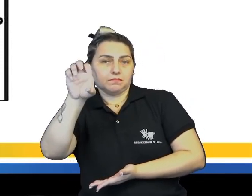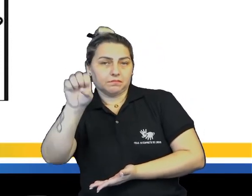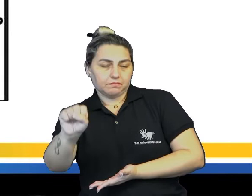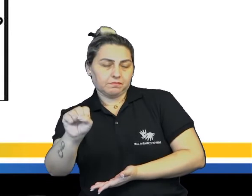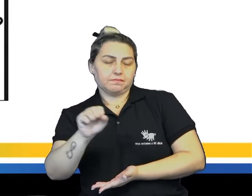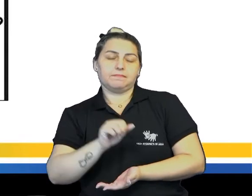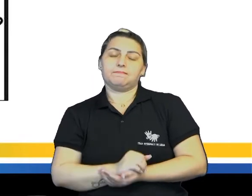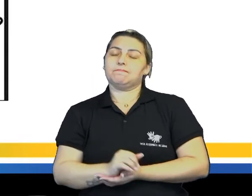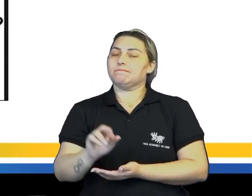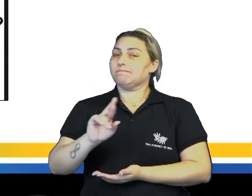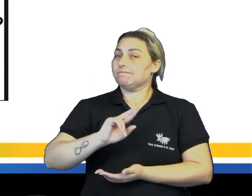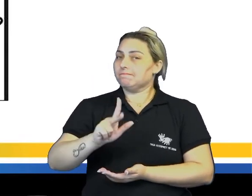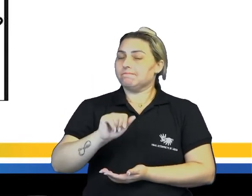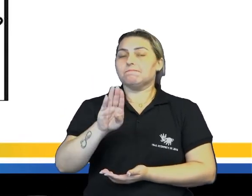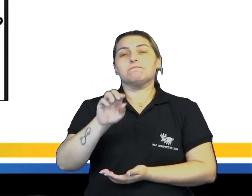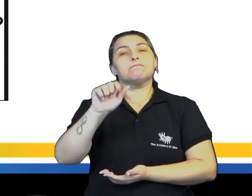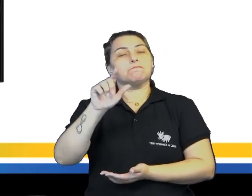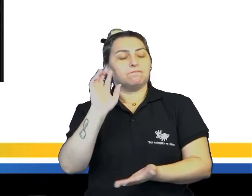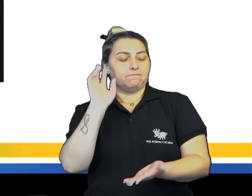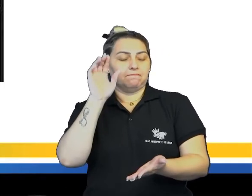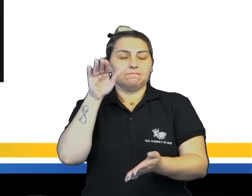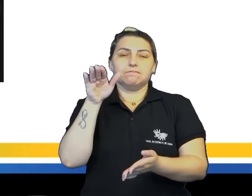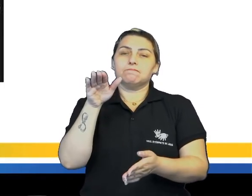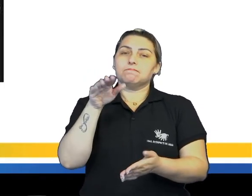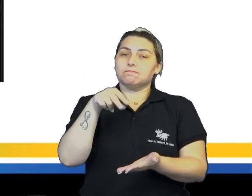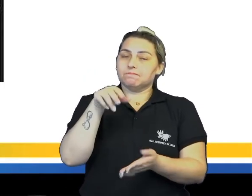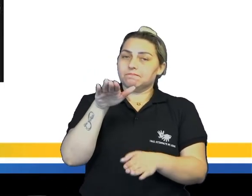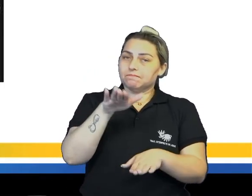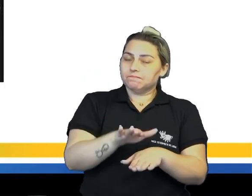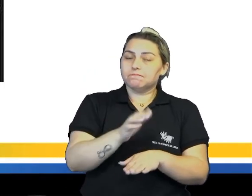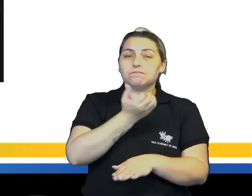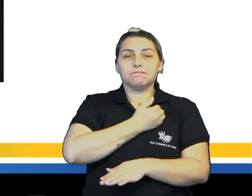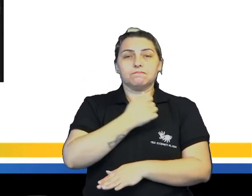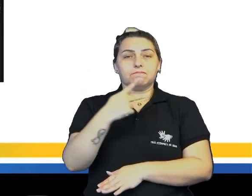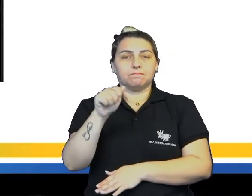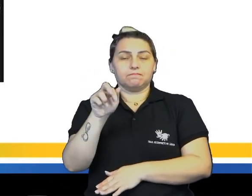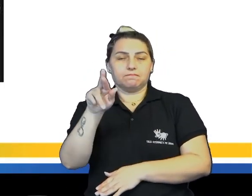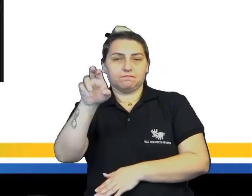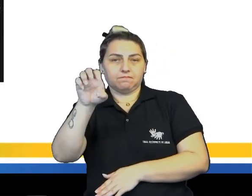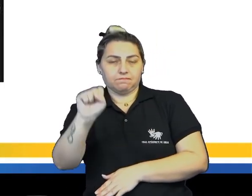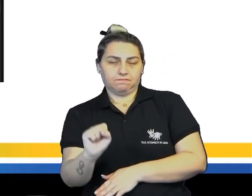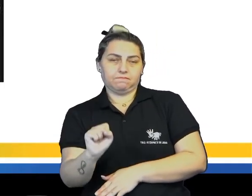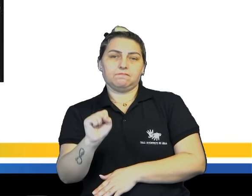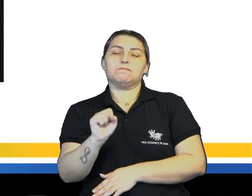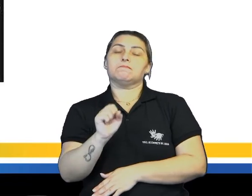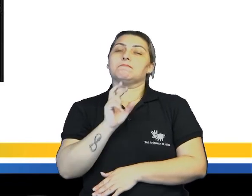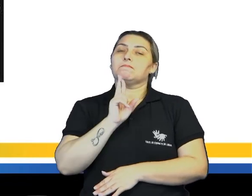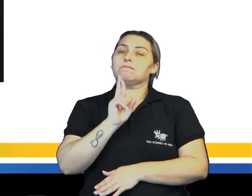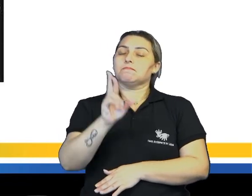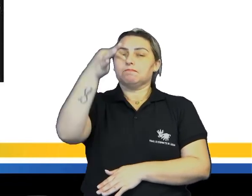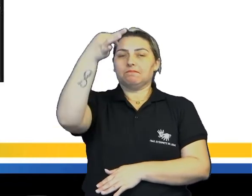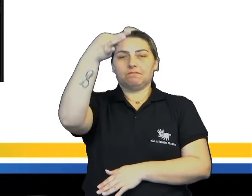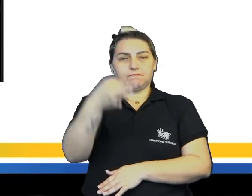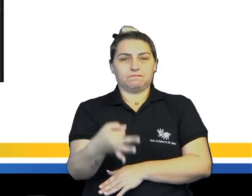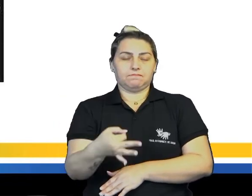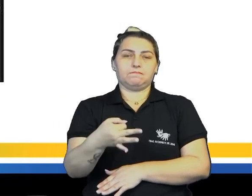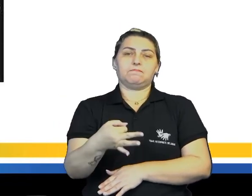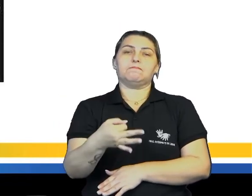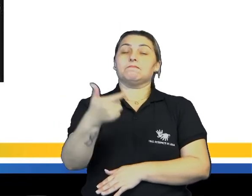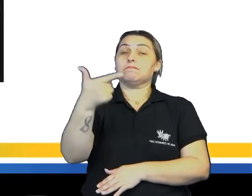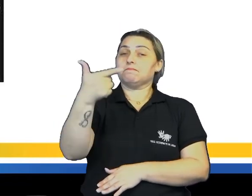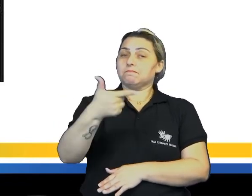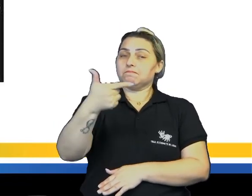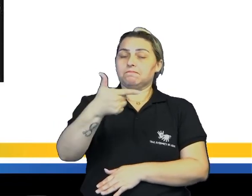de falar, não, a Bela, ela pisou nos números pares. Portanto, a afirmação correta é a